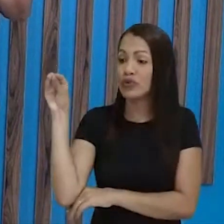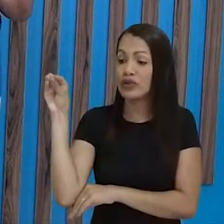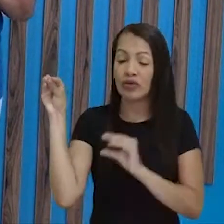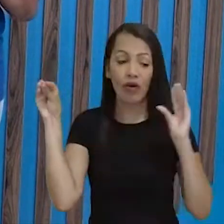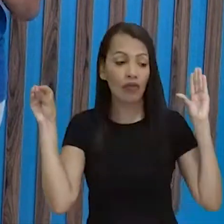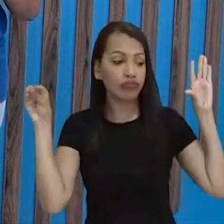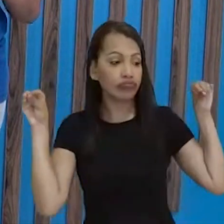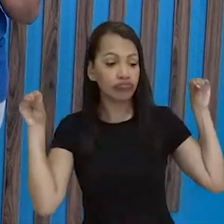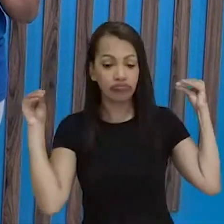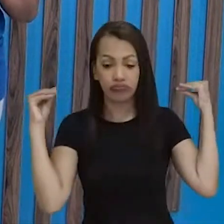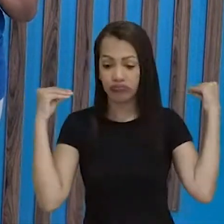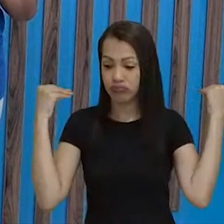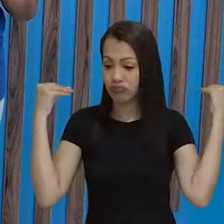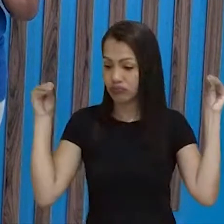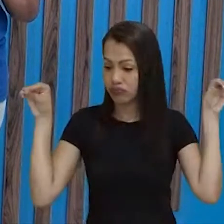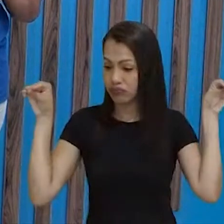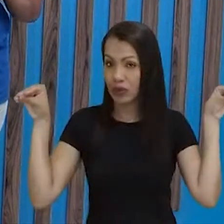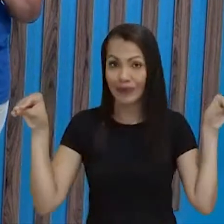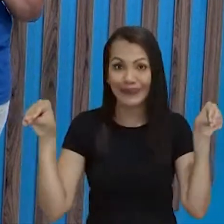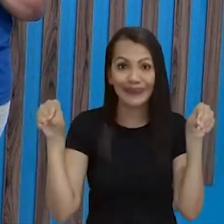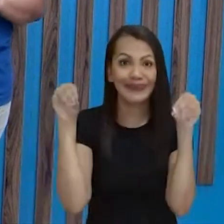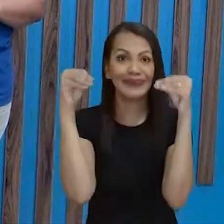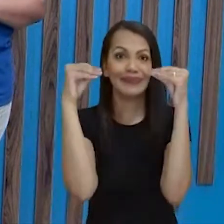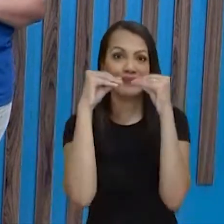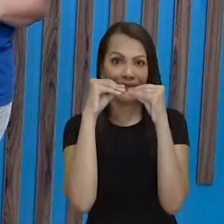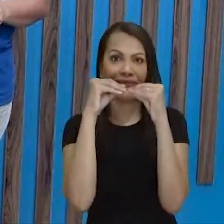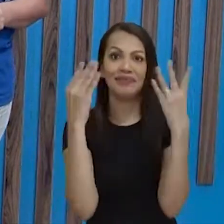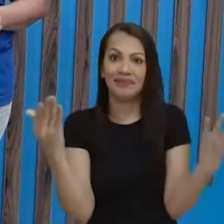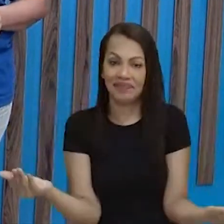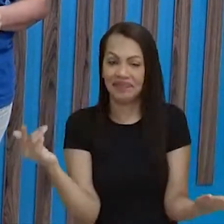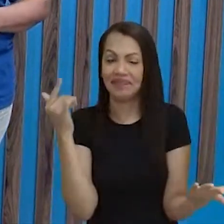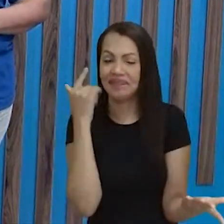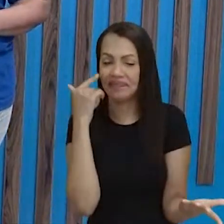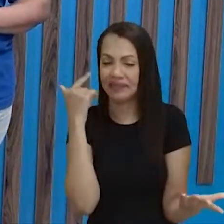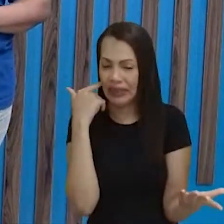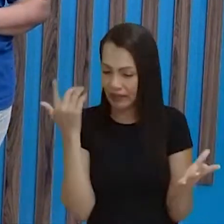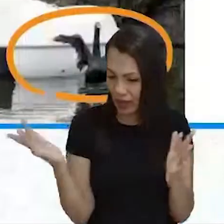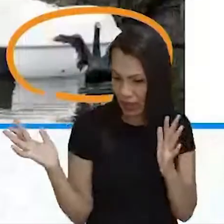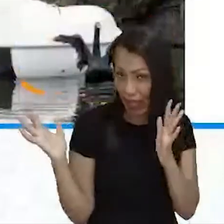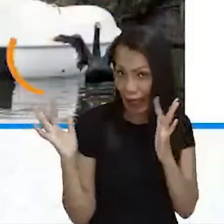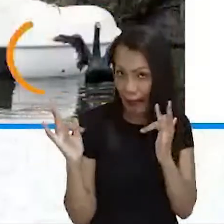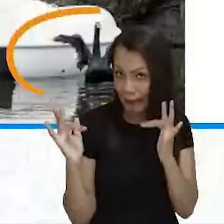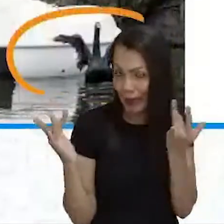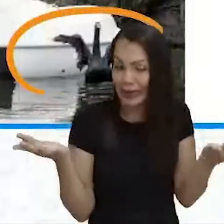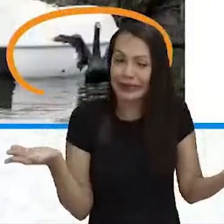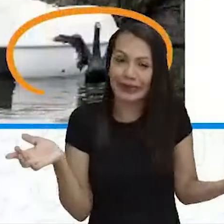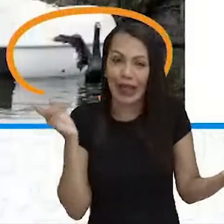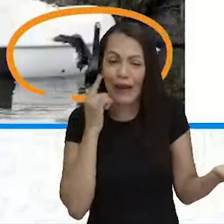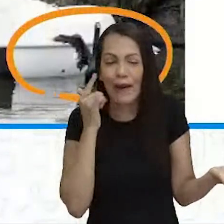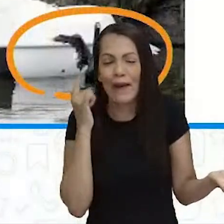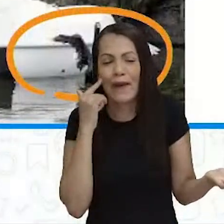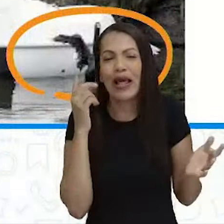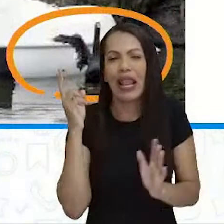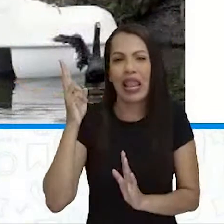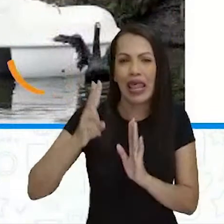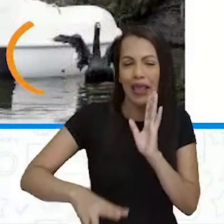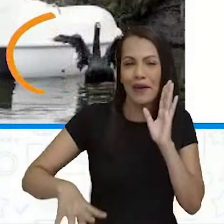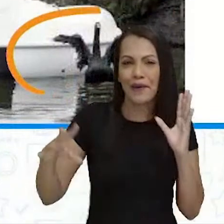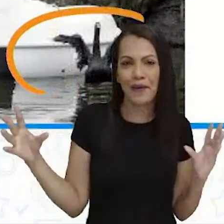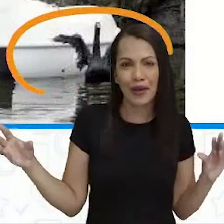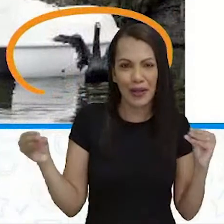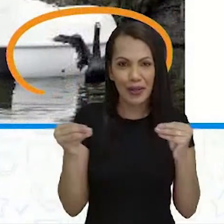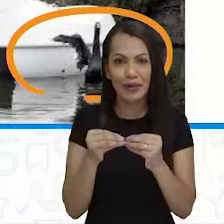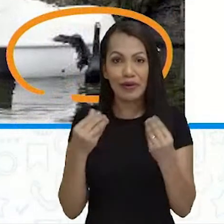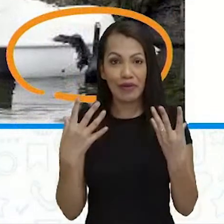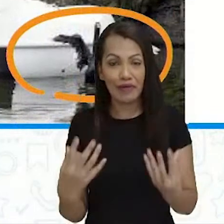acabou o romance e foi namorar com o outro cisne. Então agora a gente vai ler aí o resumo dessa notícia para ver o que